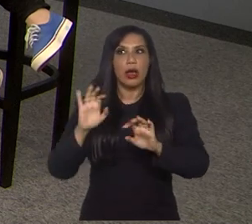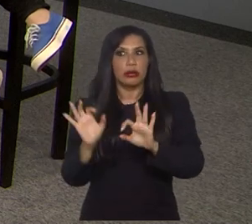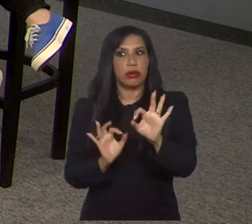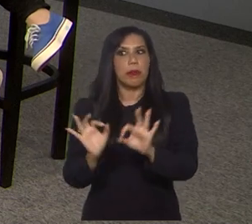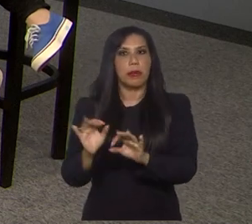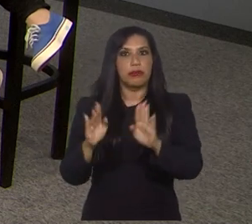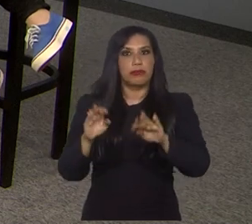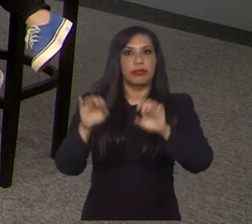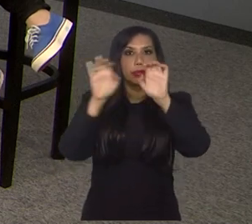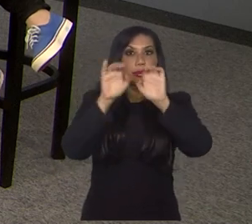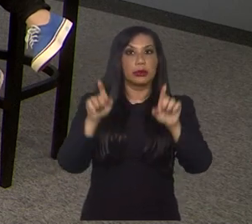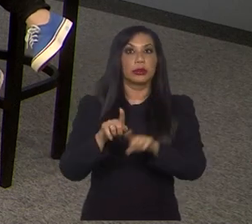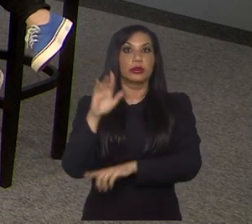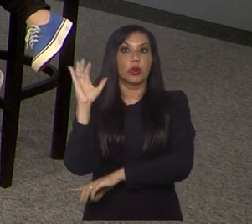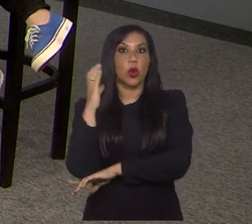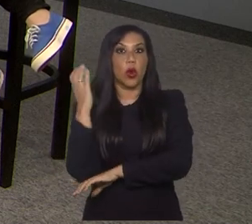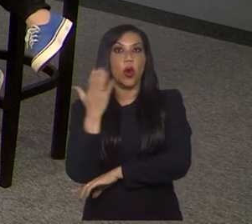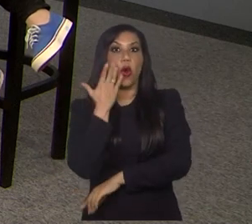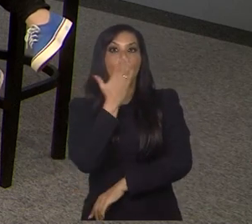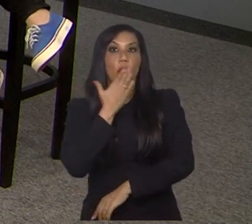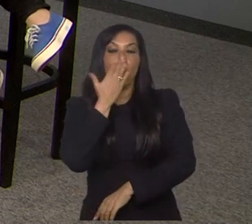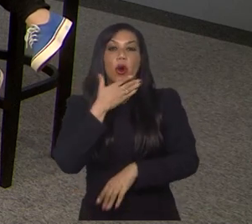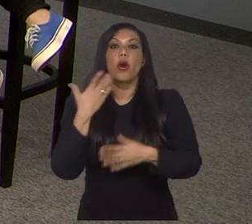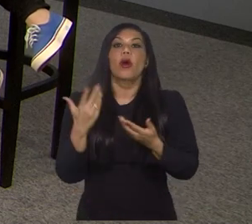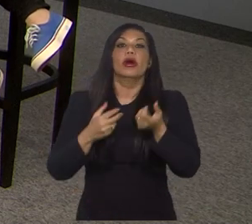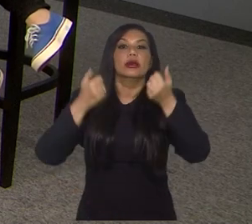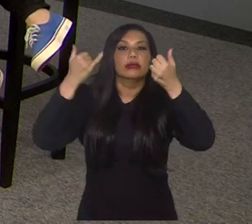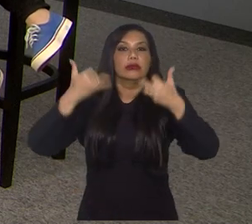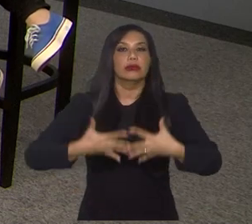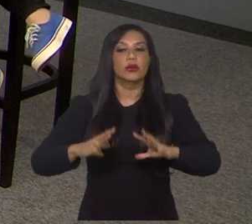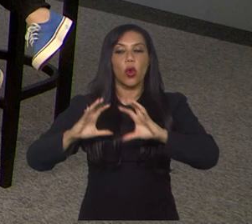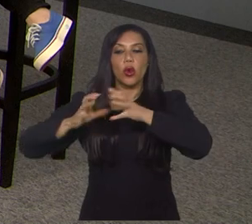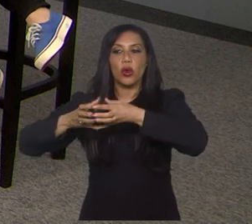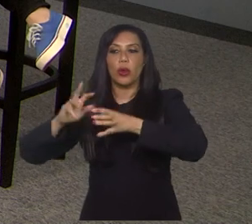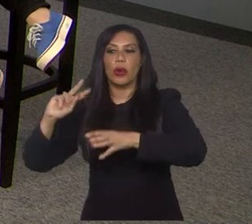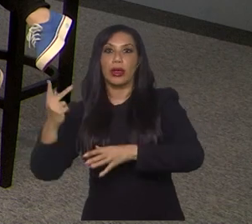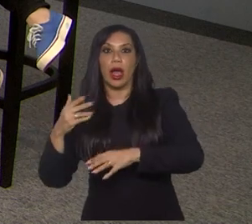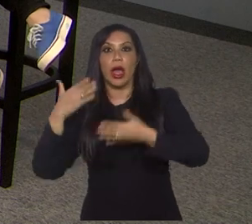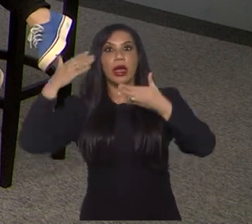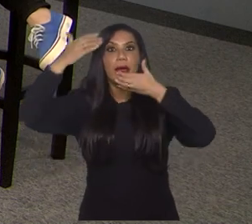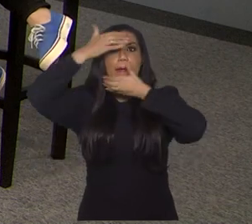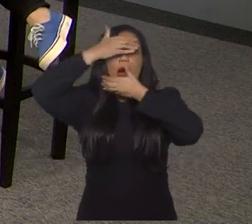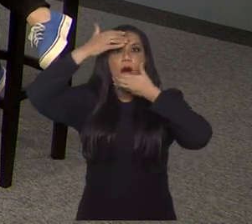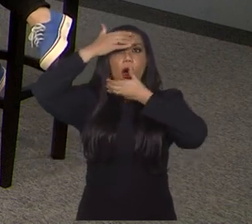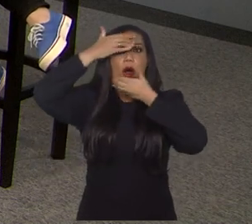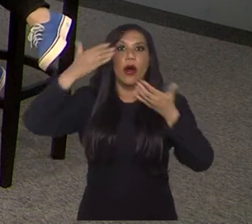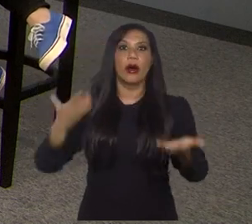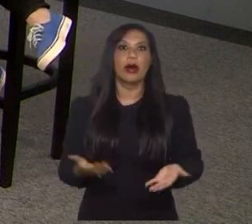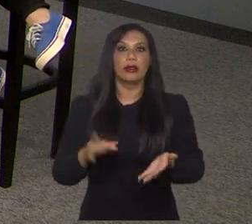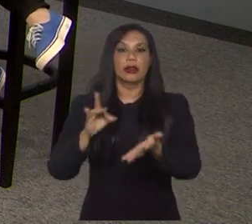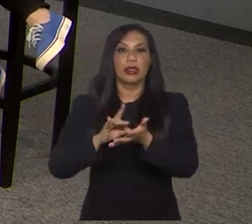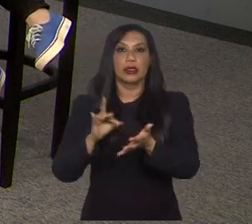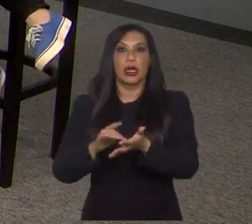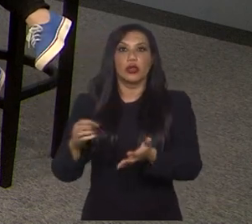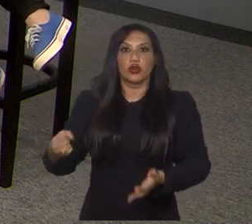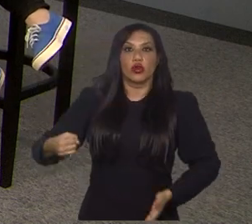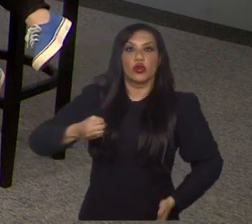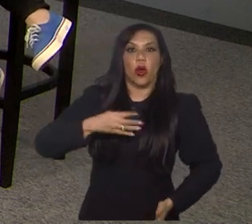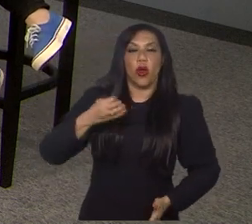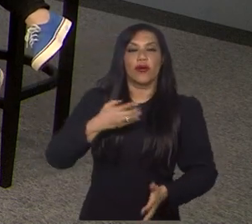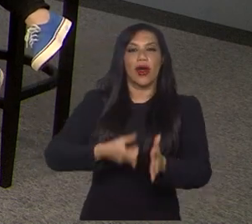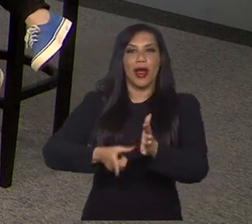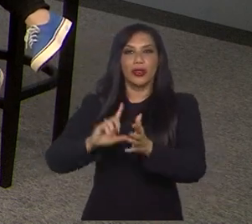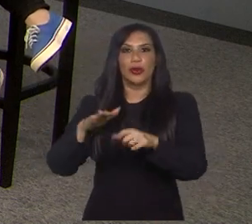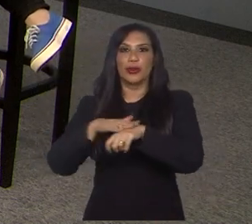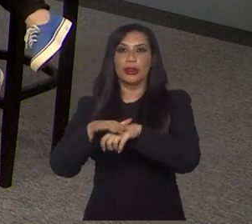organizadinho. Colômbia também. Né? O que pode dizer desse grupo? E Marrocos, que é estreante. A gente conversava aqui